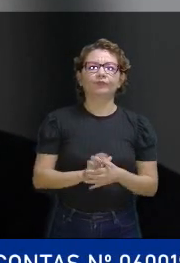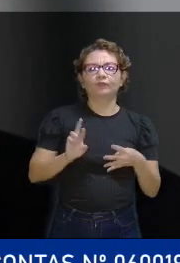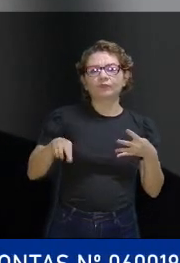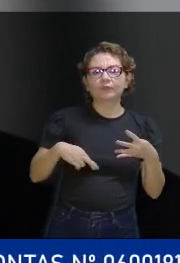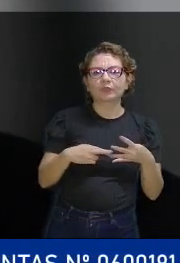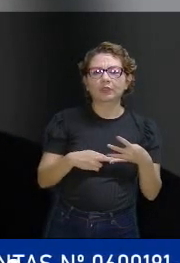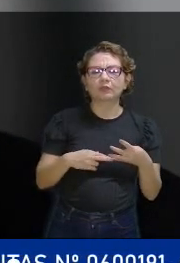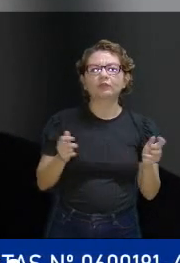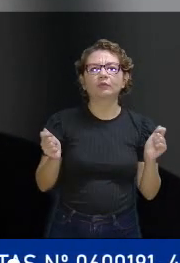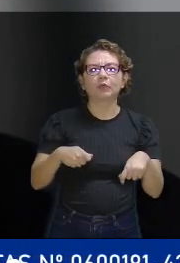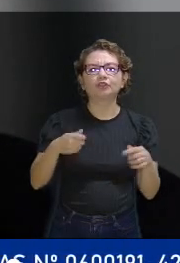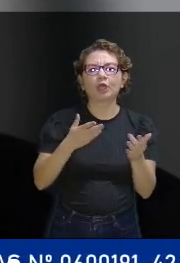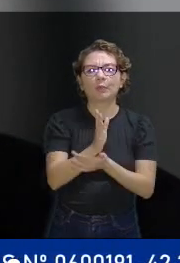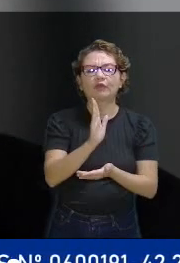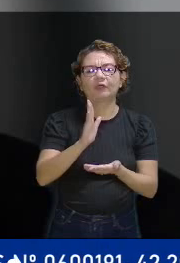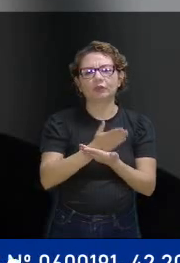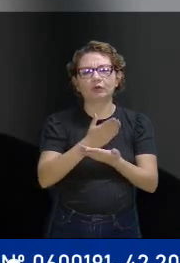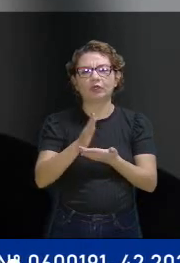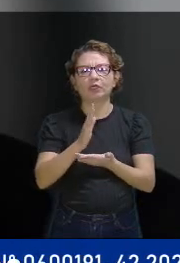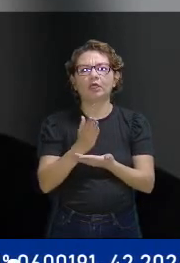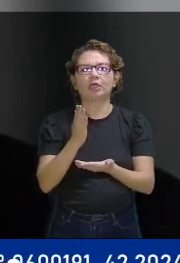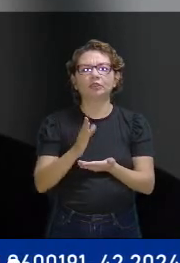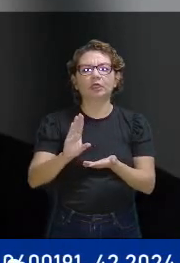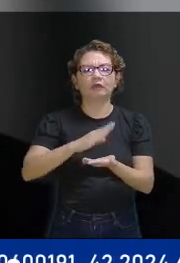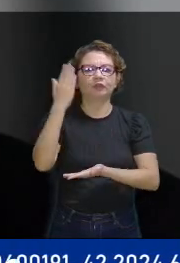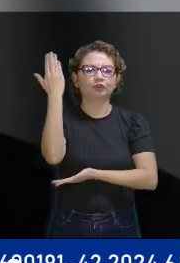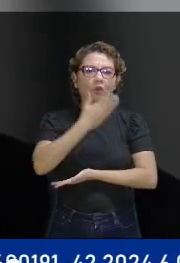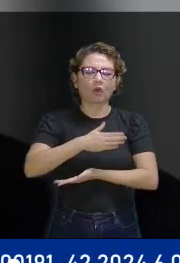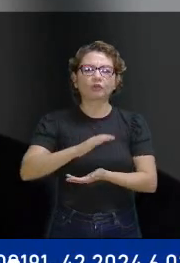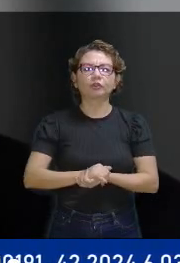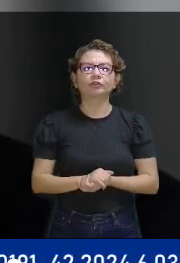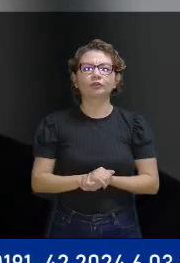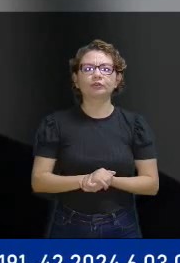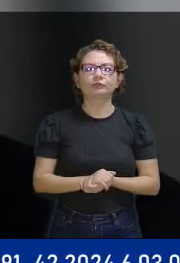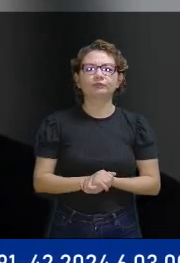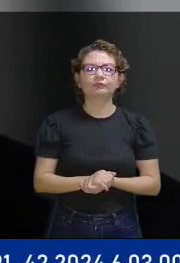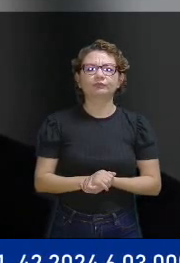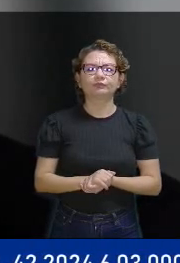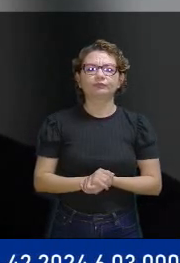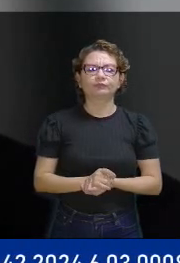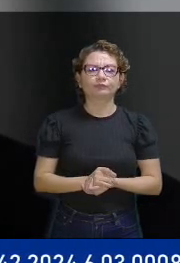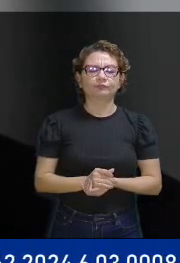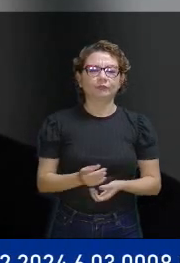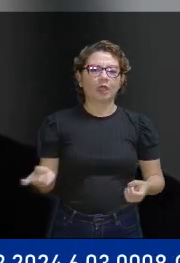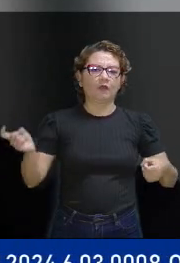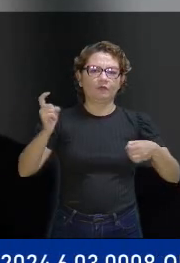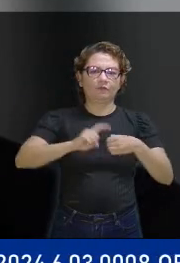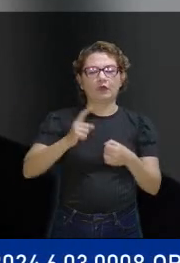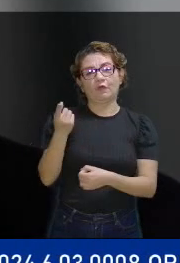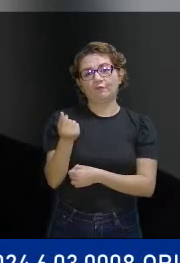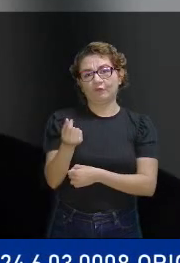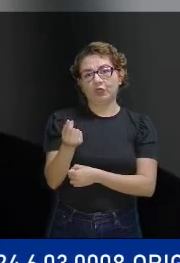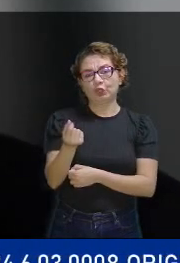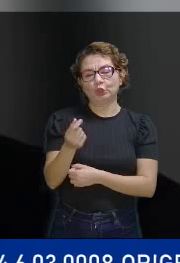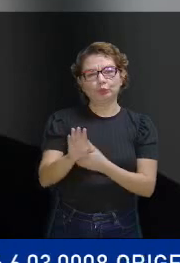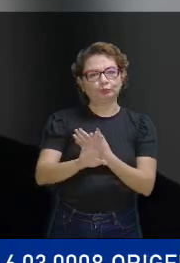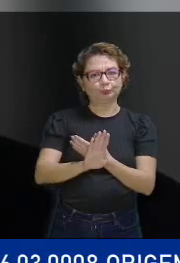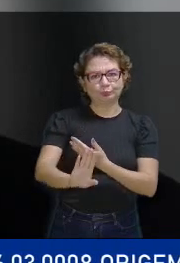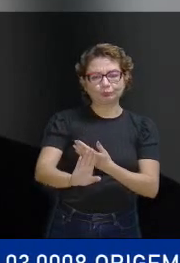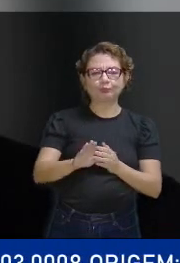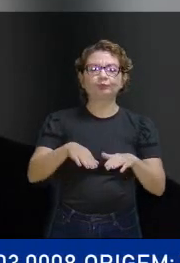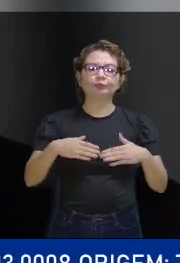recurso para que sejam aprovadas com ressalva as suas contas, afastando-se a conclusão pela devolução de valores.